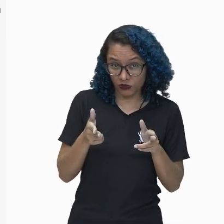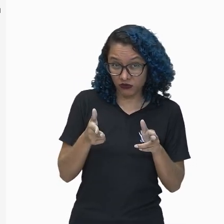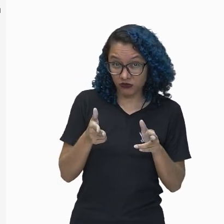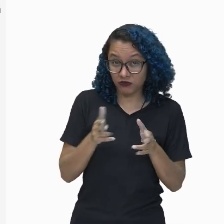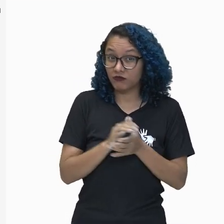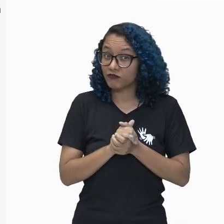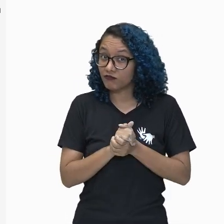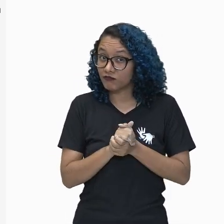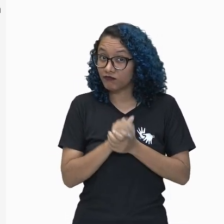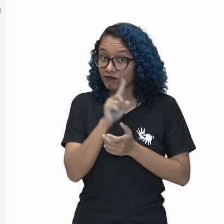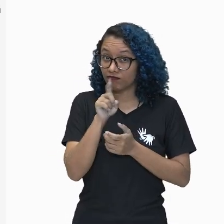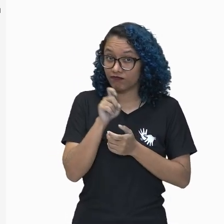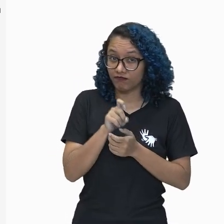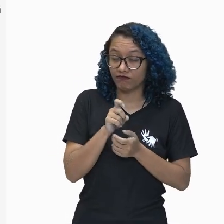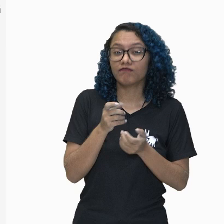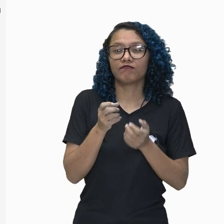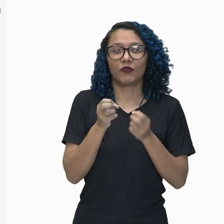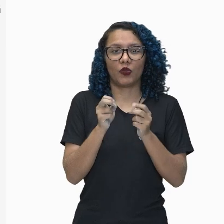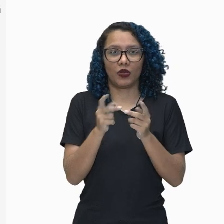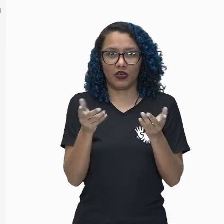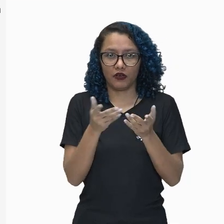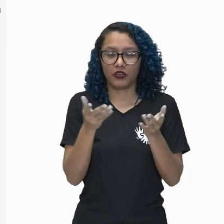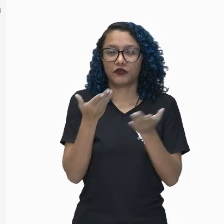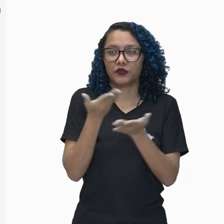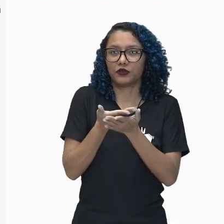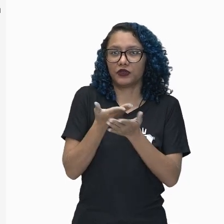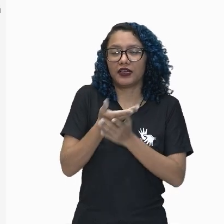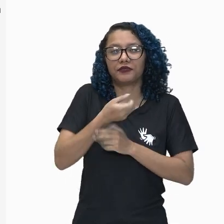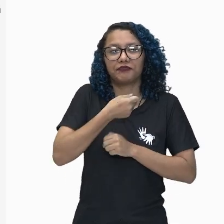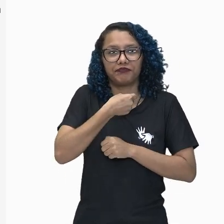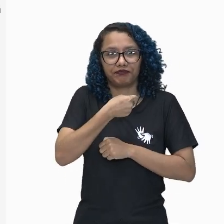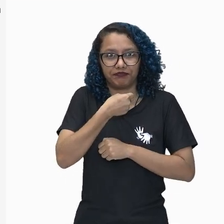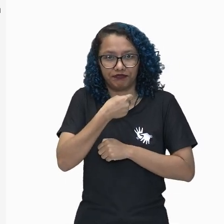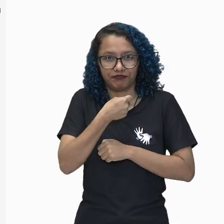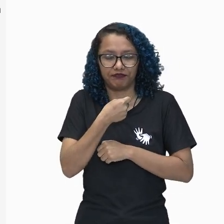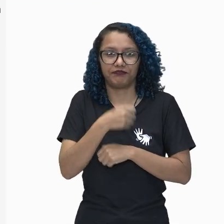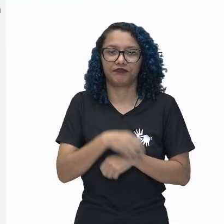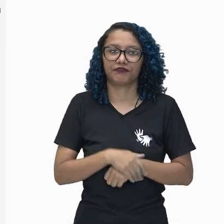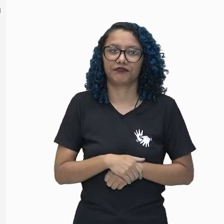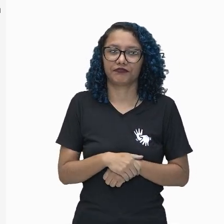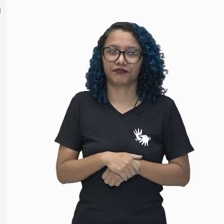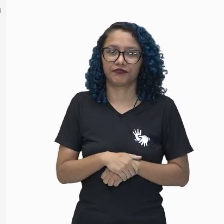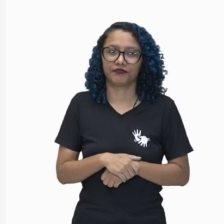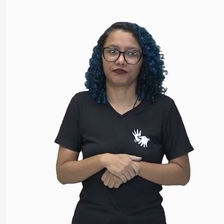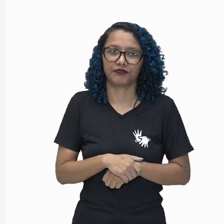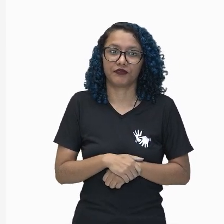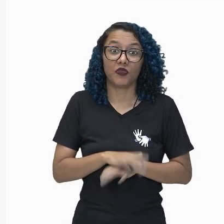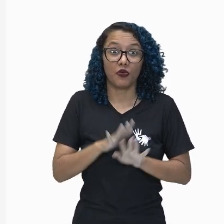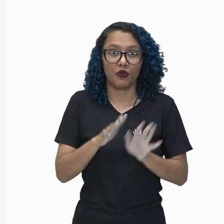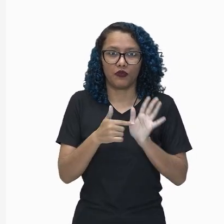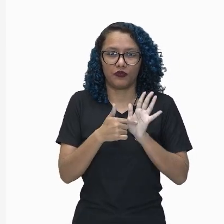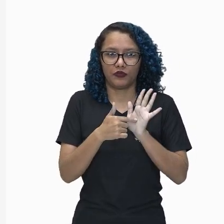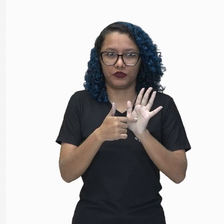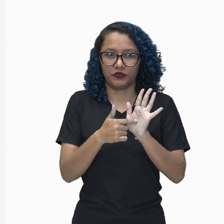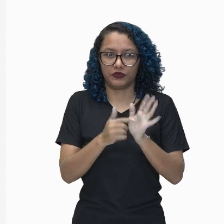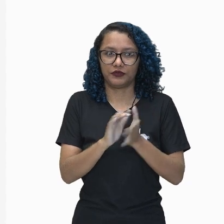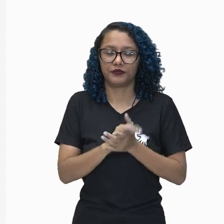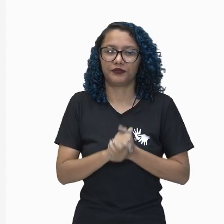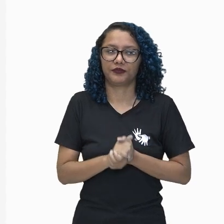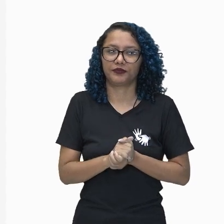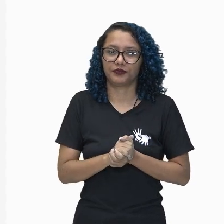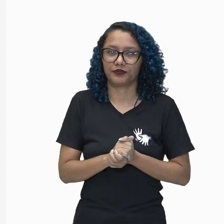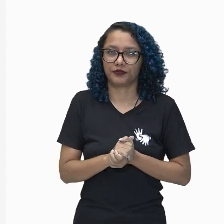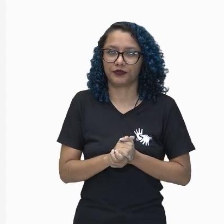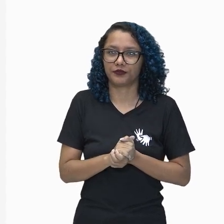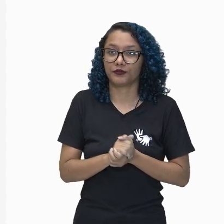Ok. Vamos falar um pouco sobre reportagem? Vamos apresentar aqui para você. Observe aí, olha só. Temos aí